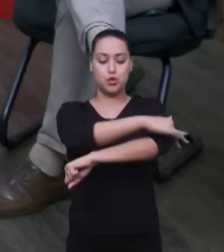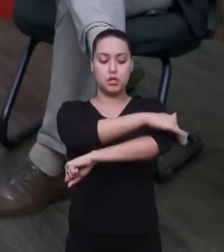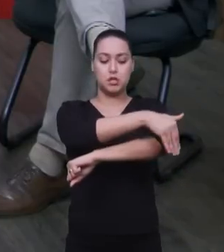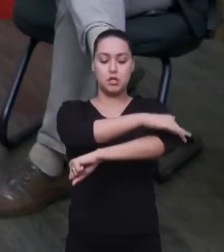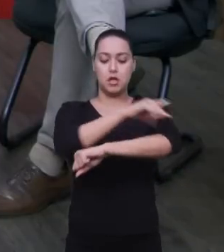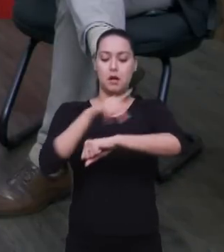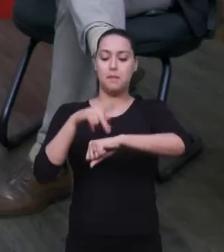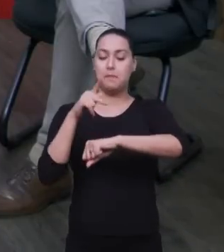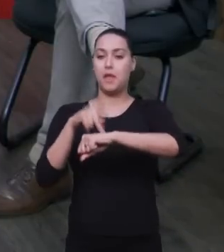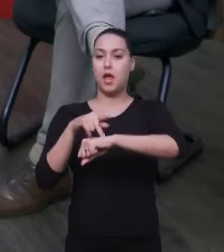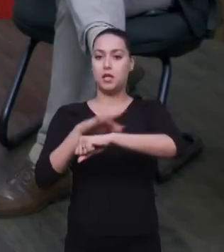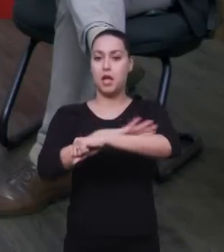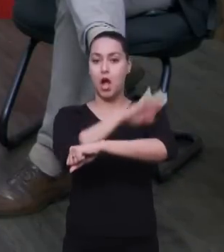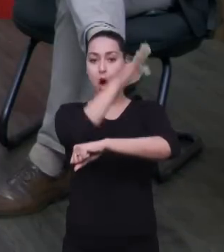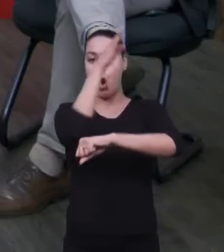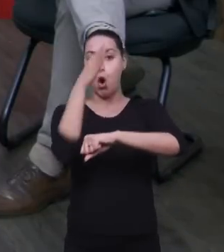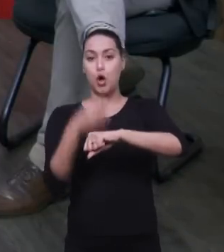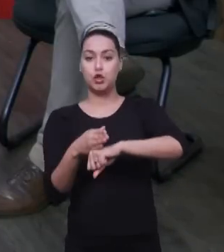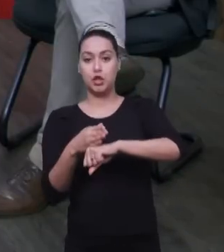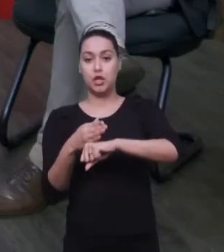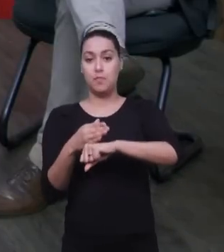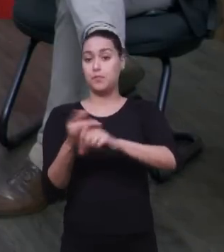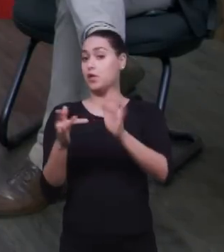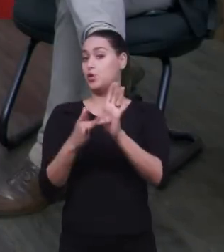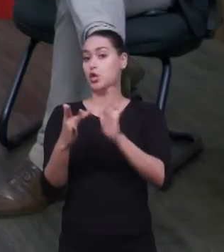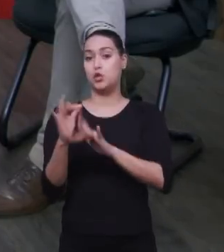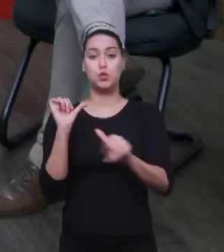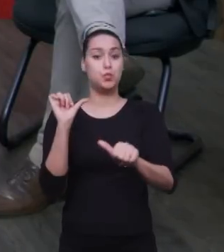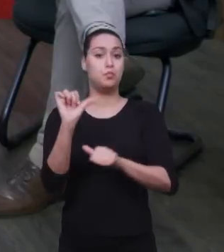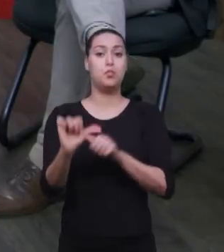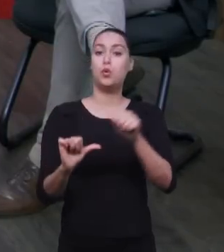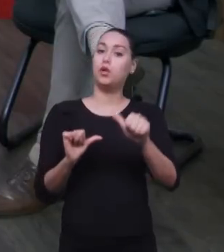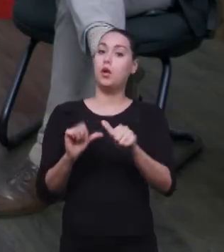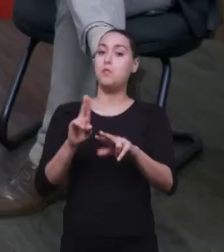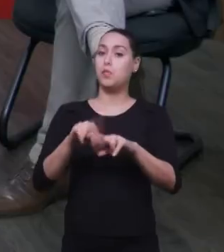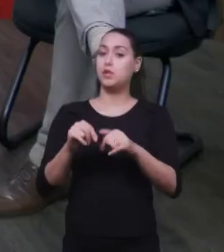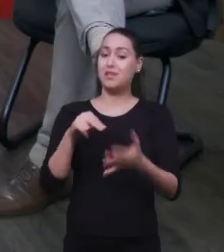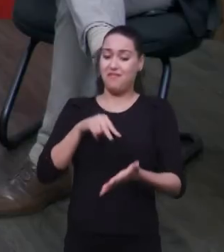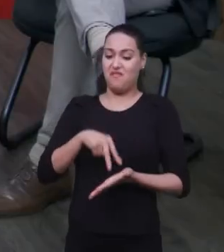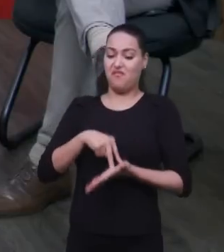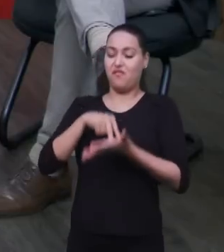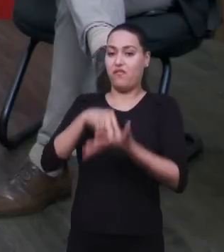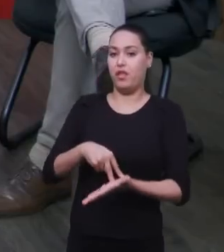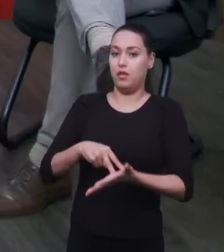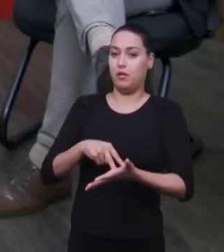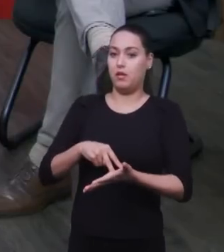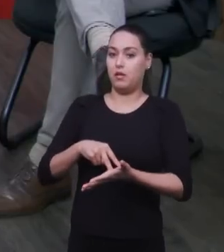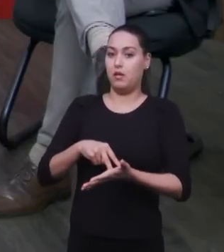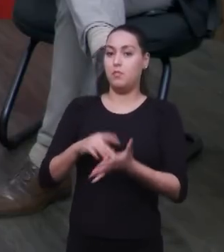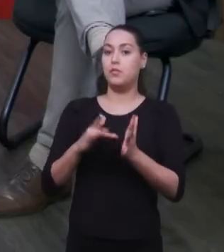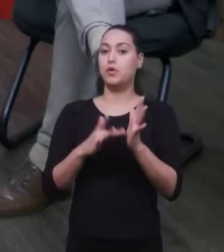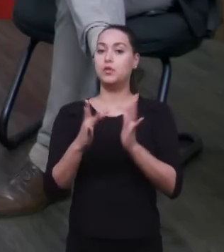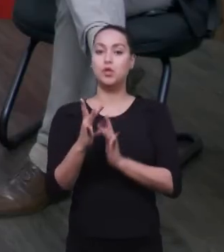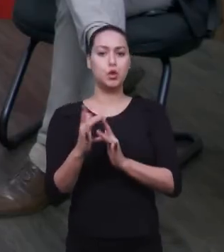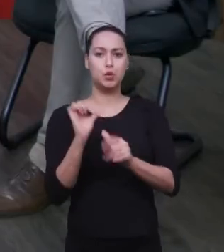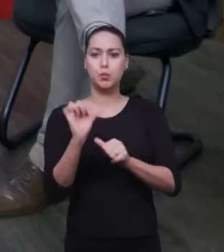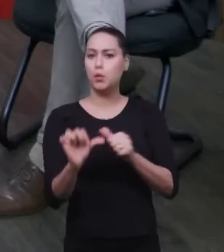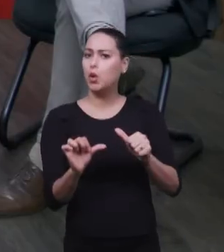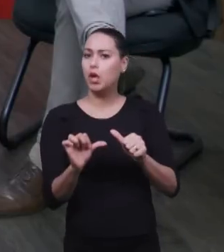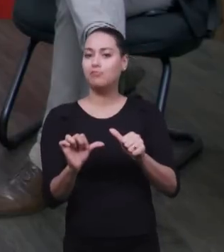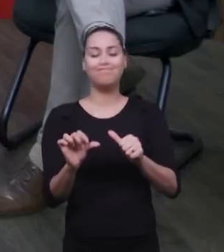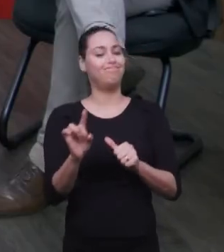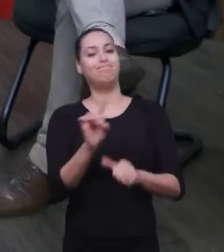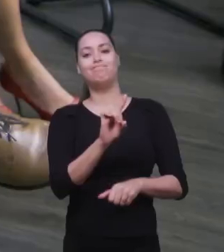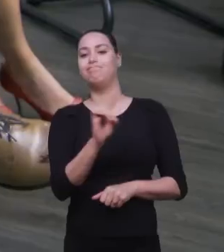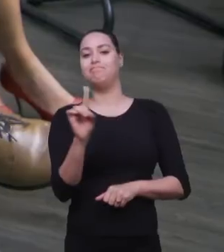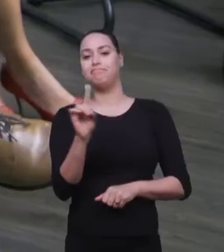E é firme por quê? Porque não muda, Jesus não muda. A fé que emana do homem,